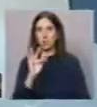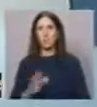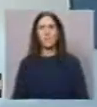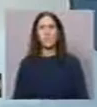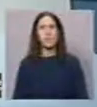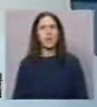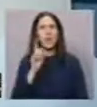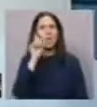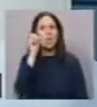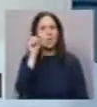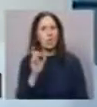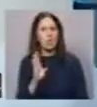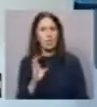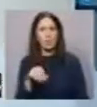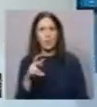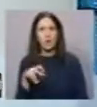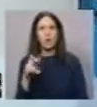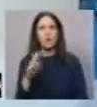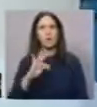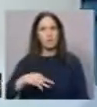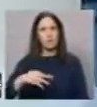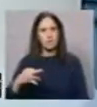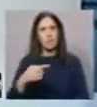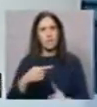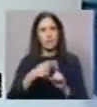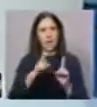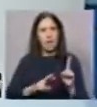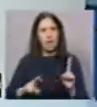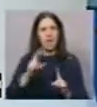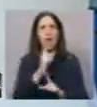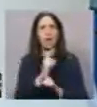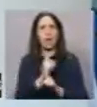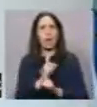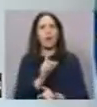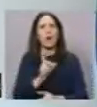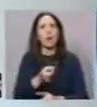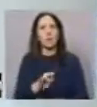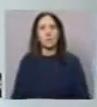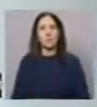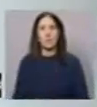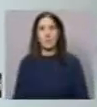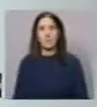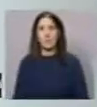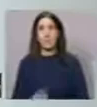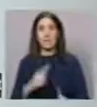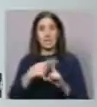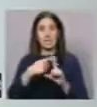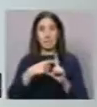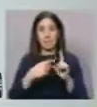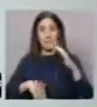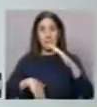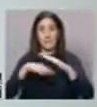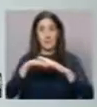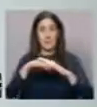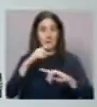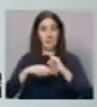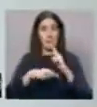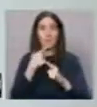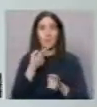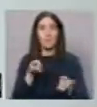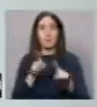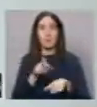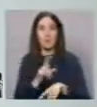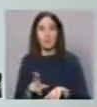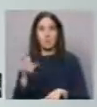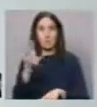fim de semana, as temperaturas sobem, mantêm-se, qual é a situação? A temperatura máxima sobe amanhã outra vez, principalmente